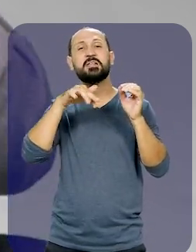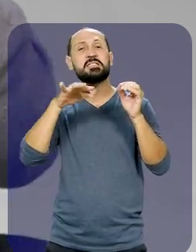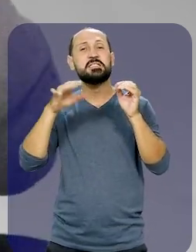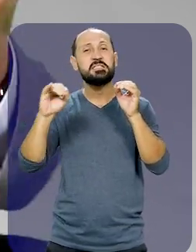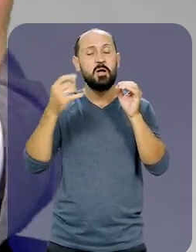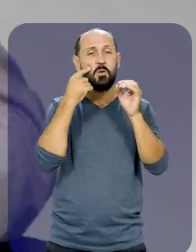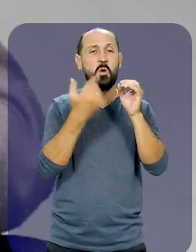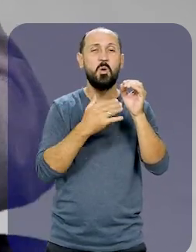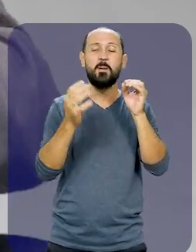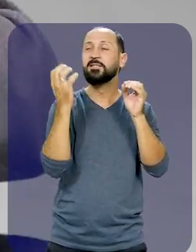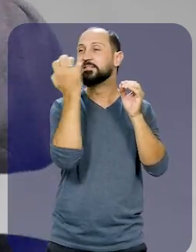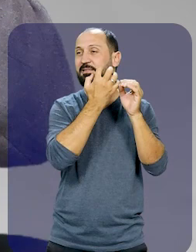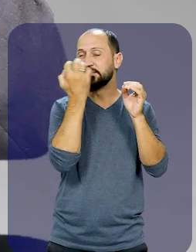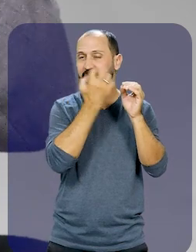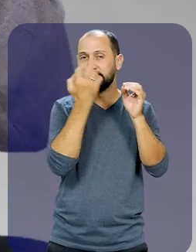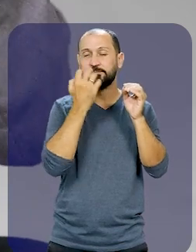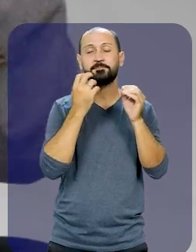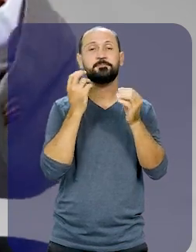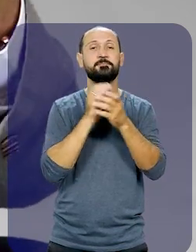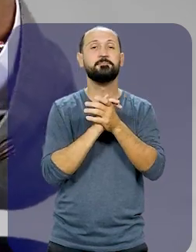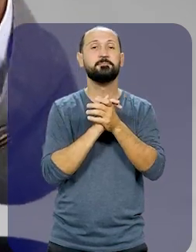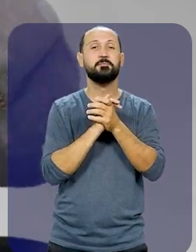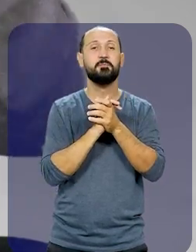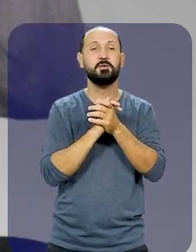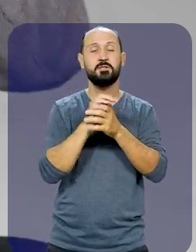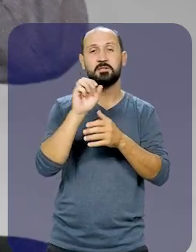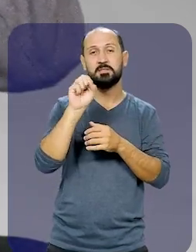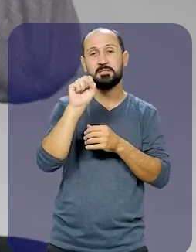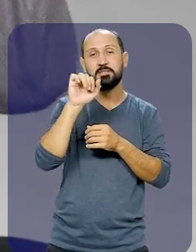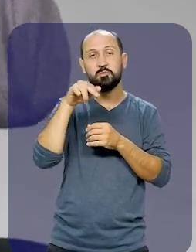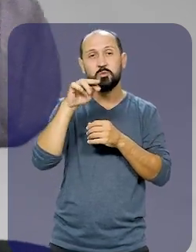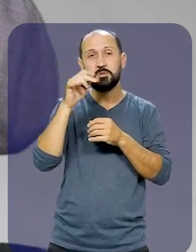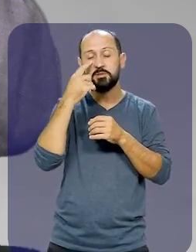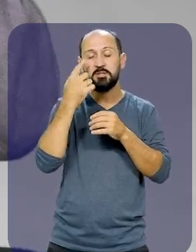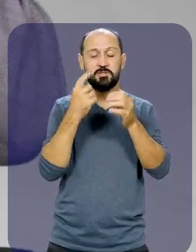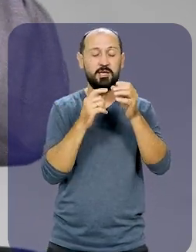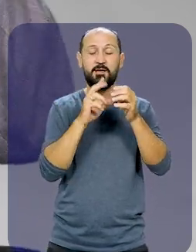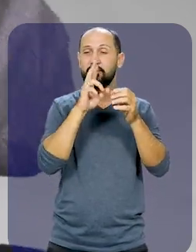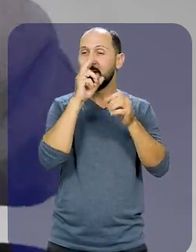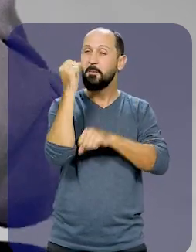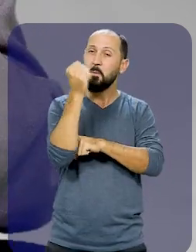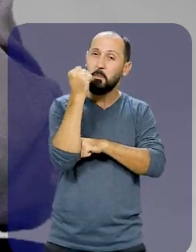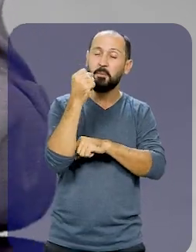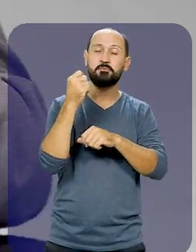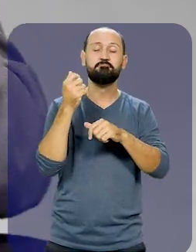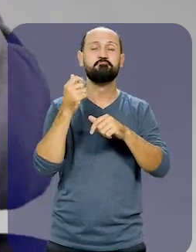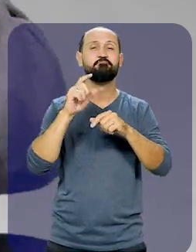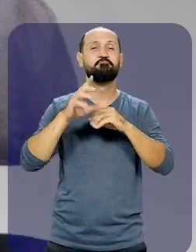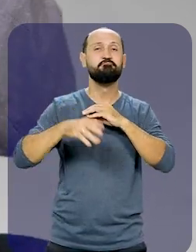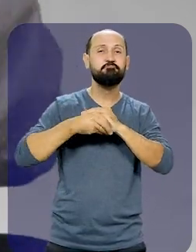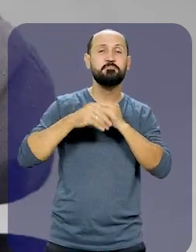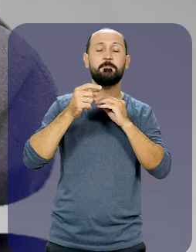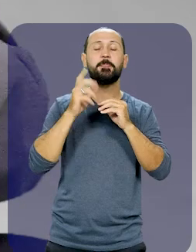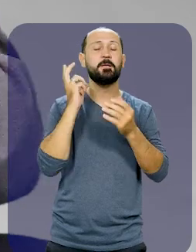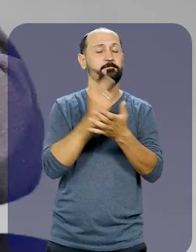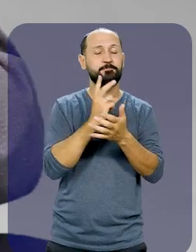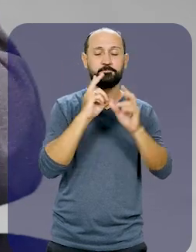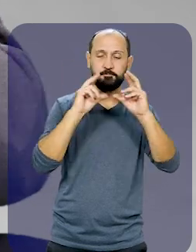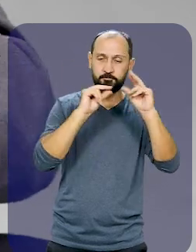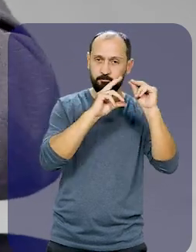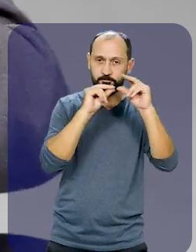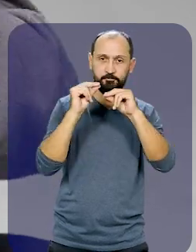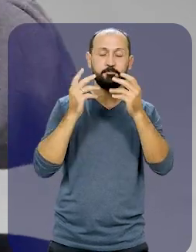infecções e entra em crise de rinite. A sinusite é uma complicação da rinite, é um outro risco. Então hidratar bem as